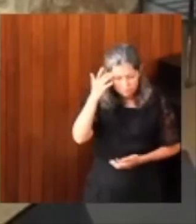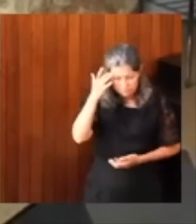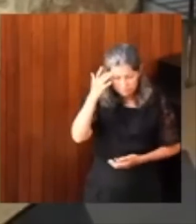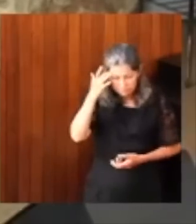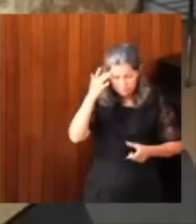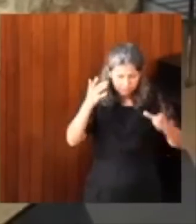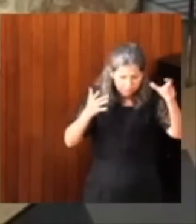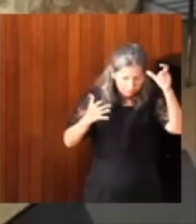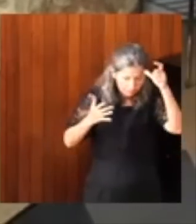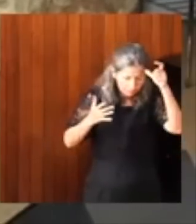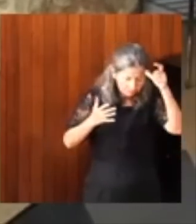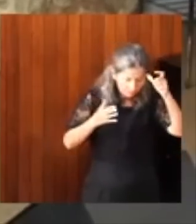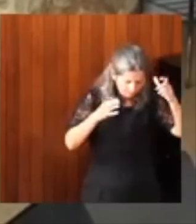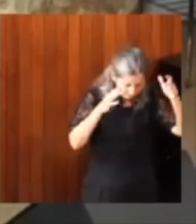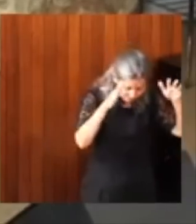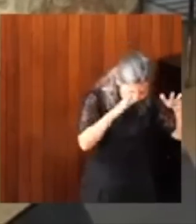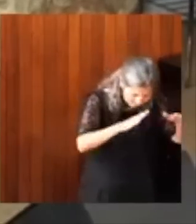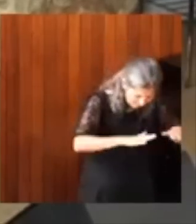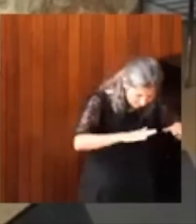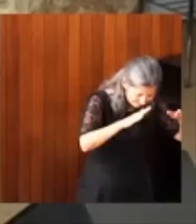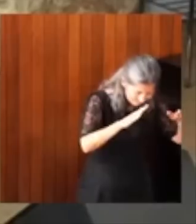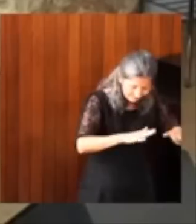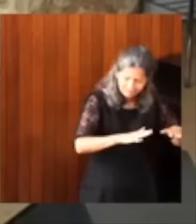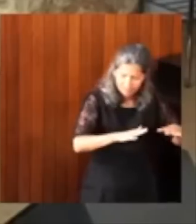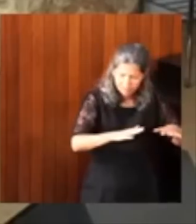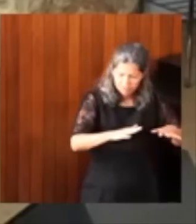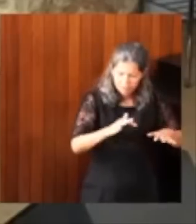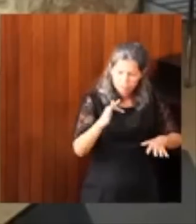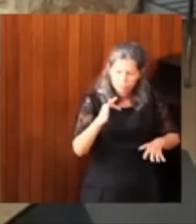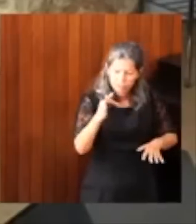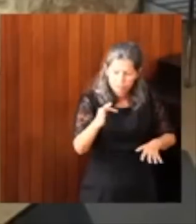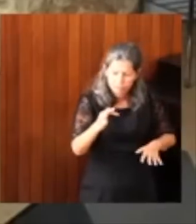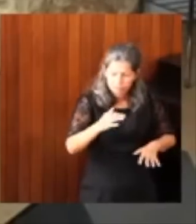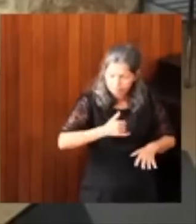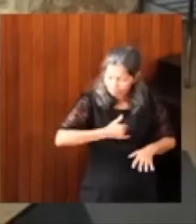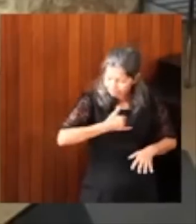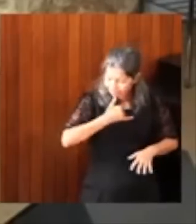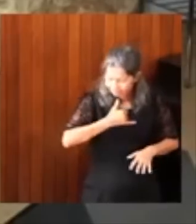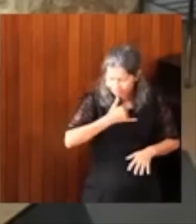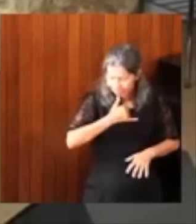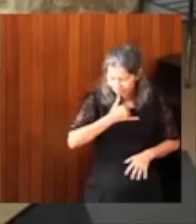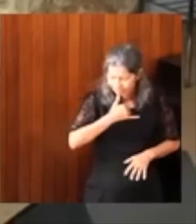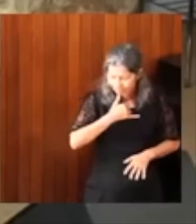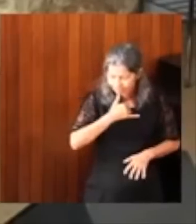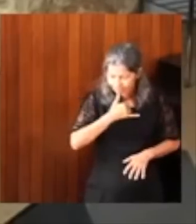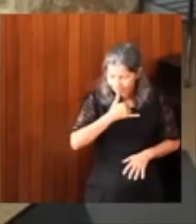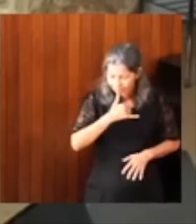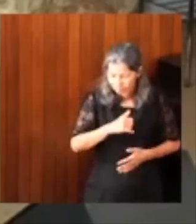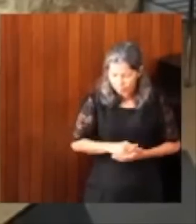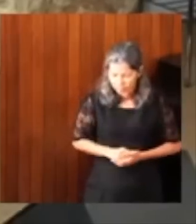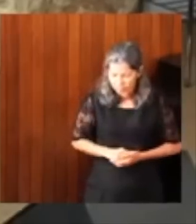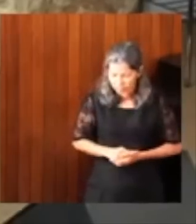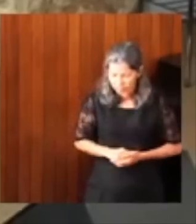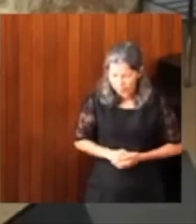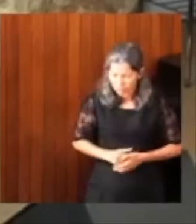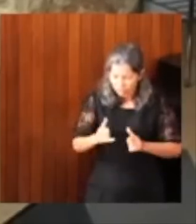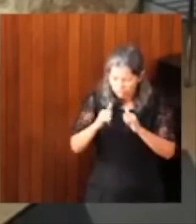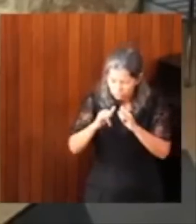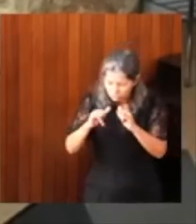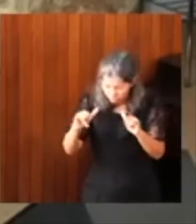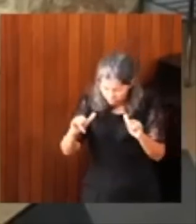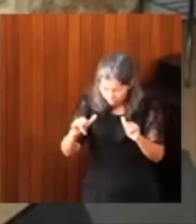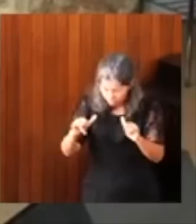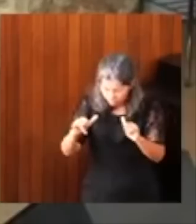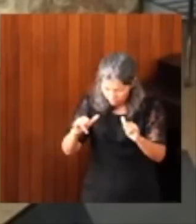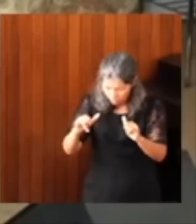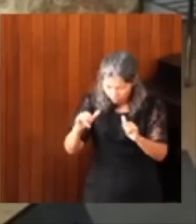infelizmente terão um caminho, um destino triste. Então as 3 mensagens angélicas têm um anúncio e uma denúncia. O anúncio de que Deus é o Criador e